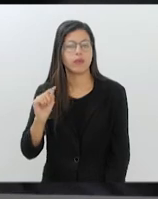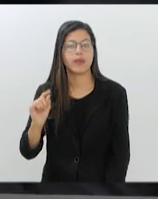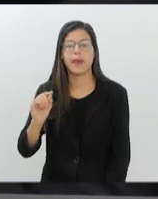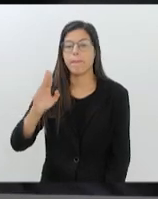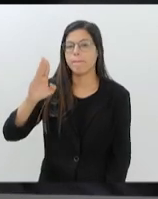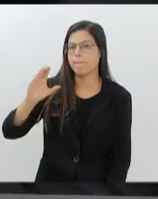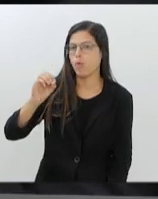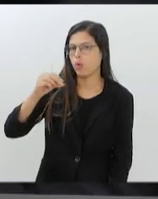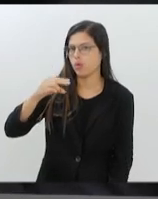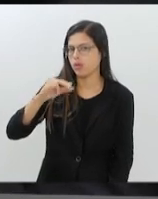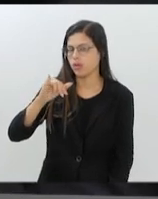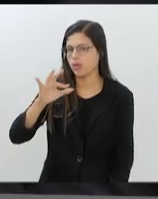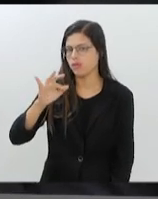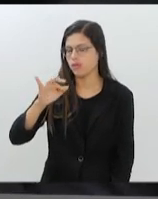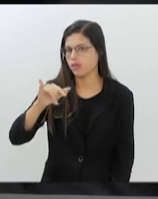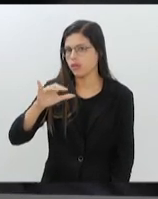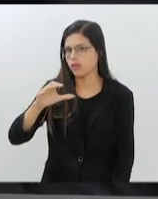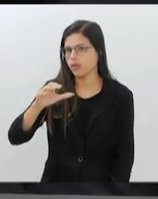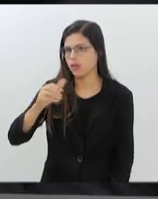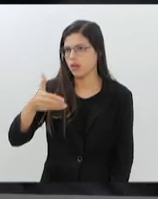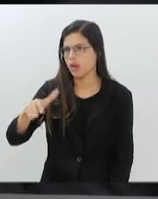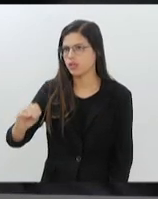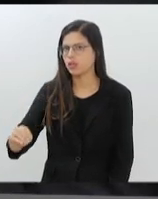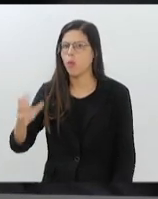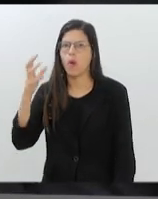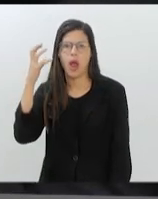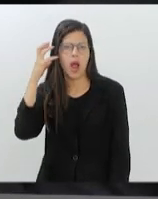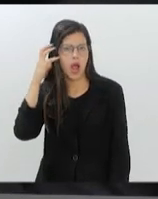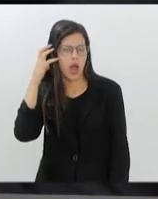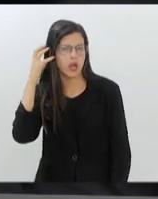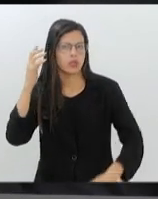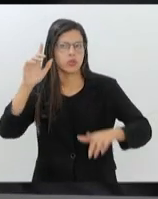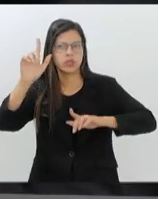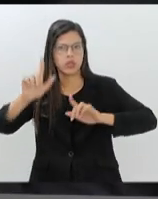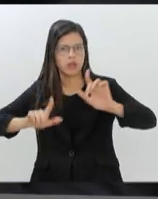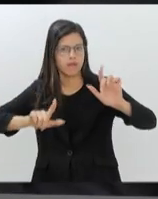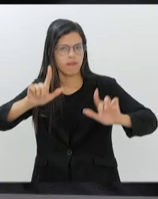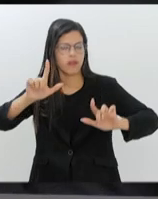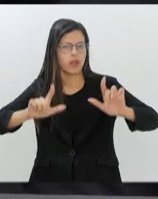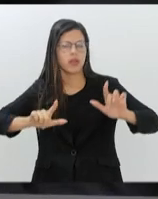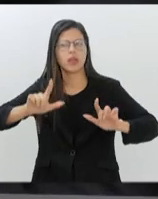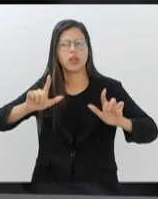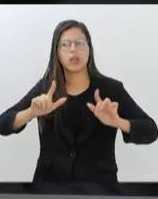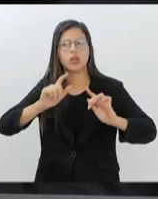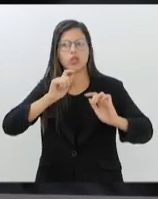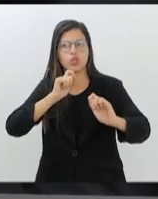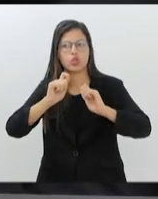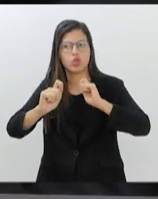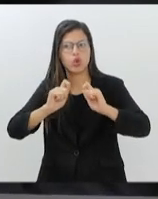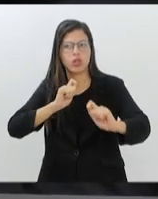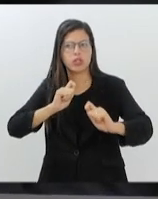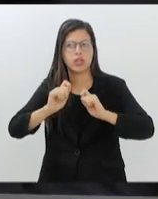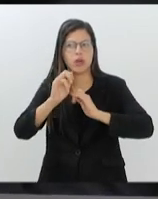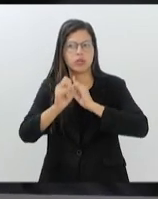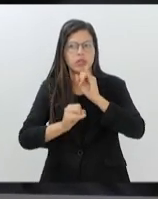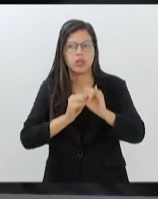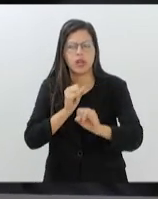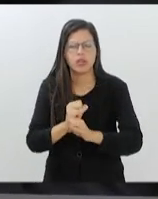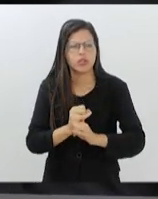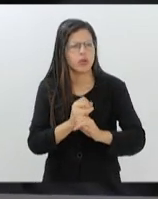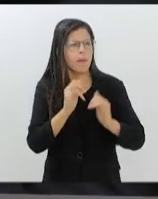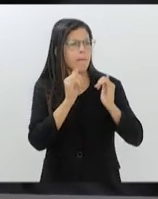Publicidade eh Rádio TV eh jornal internet